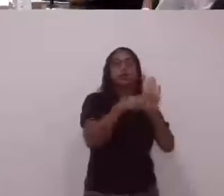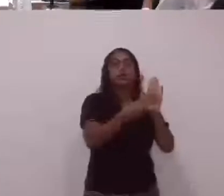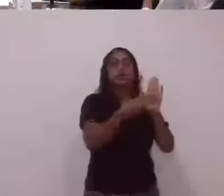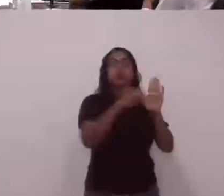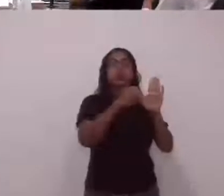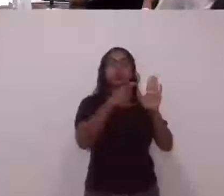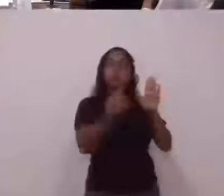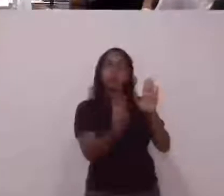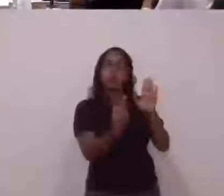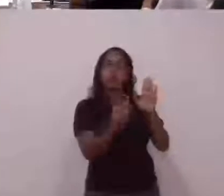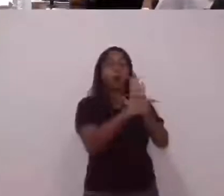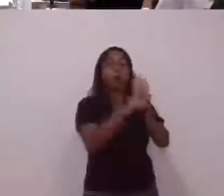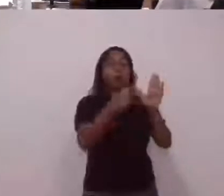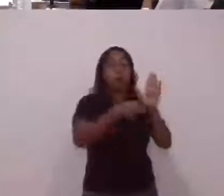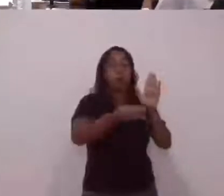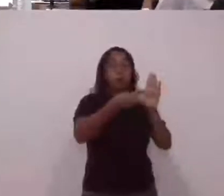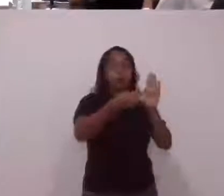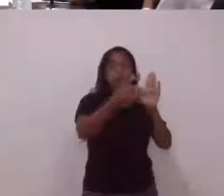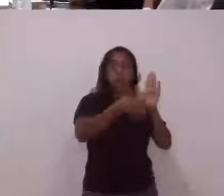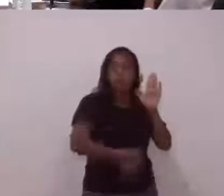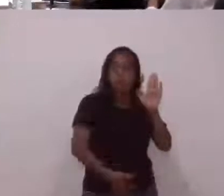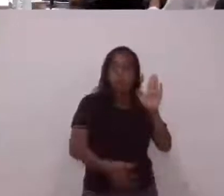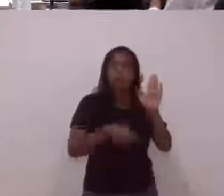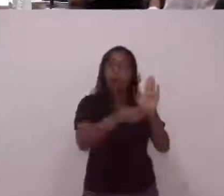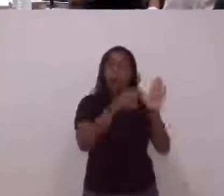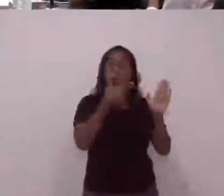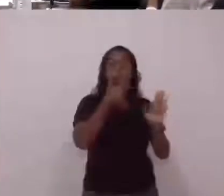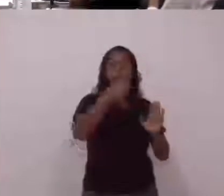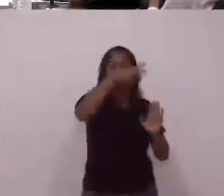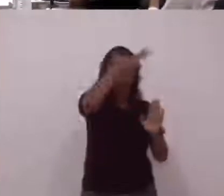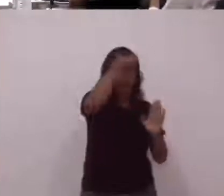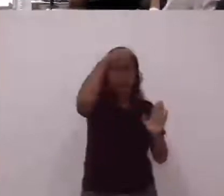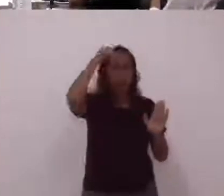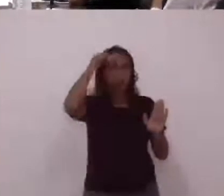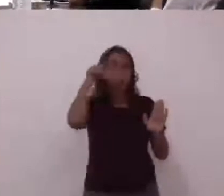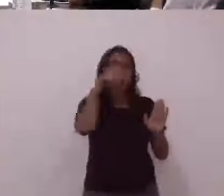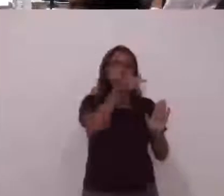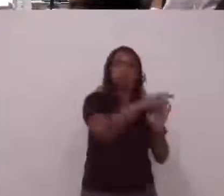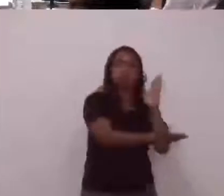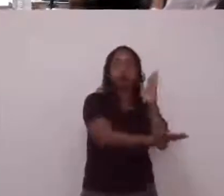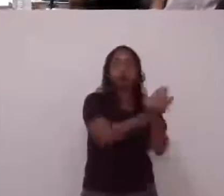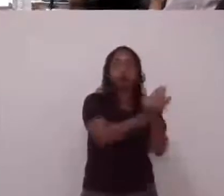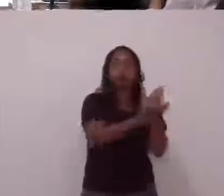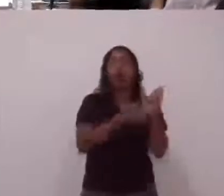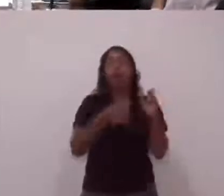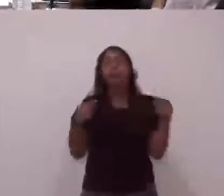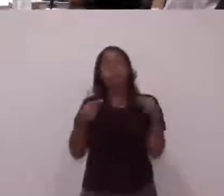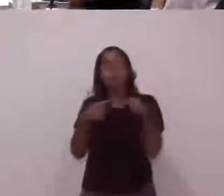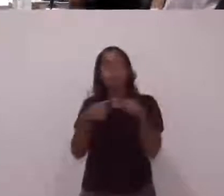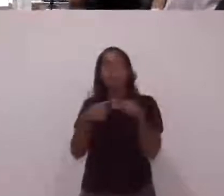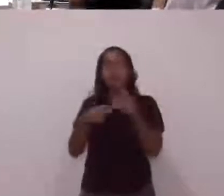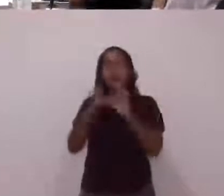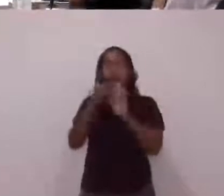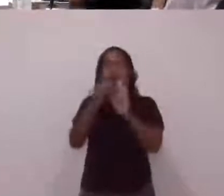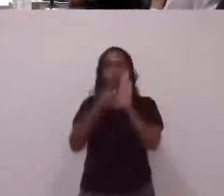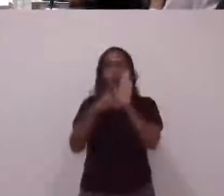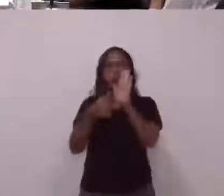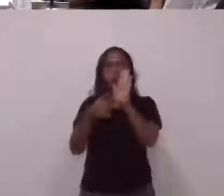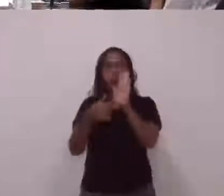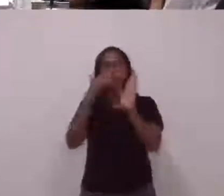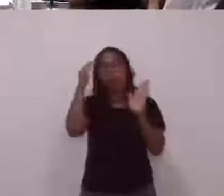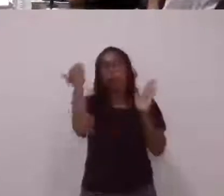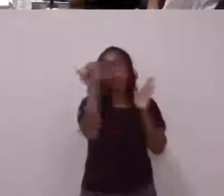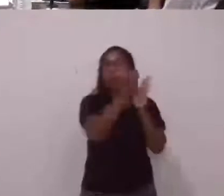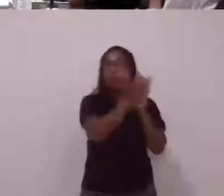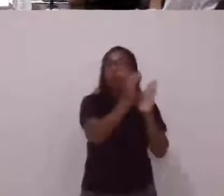artigo 5º O processo de cassação do mandato do prefeito pela Câmara por infrações definidas no artigo anterior obedecerá o seguinte